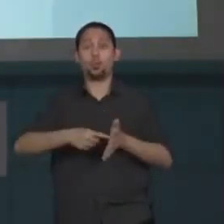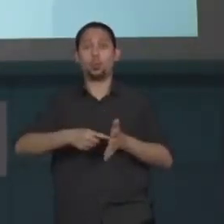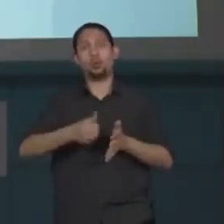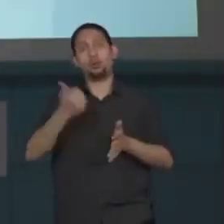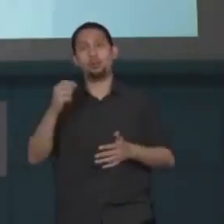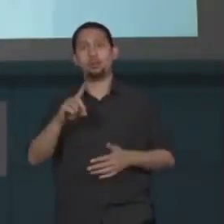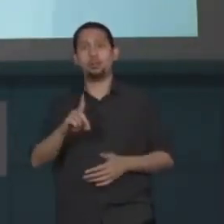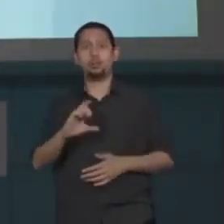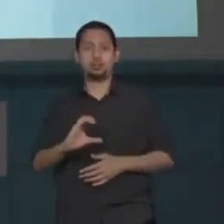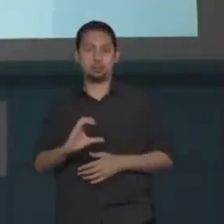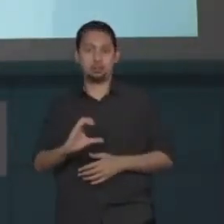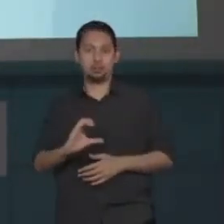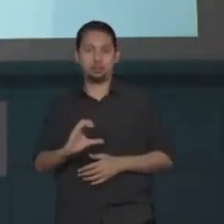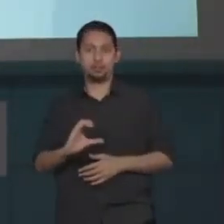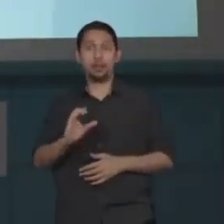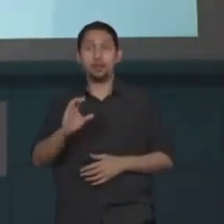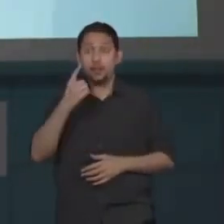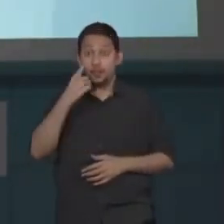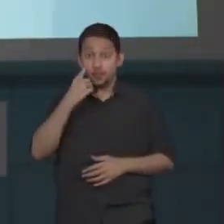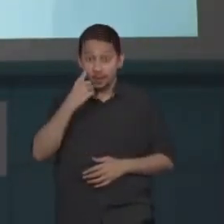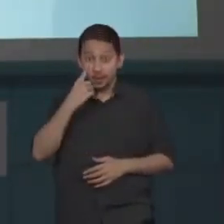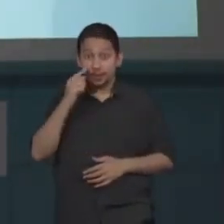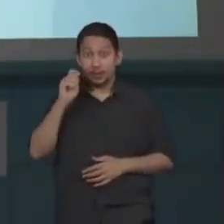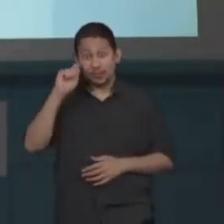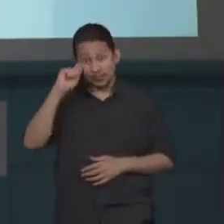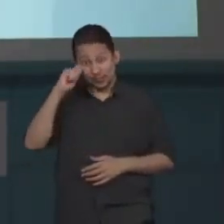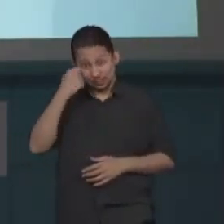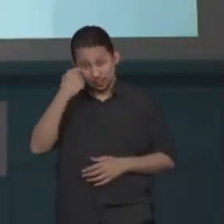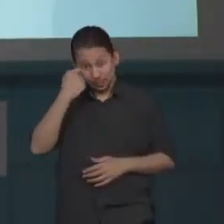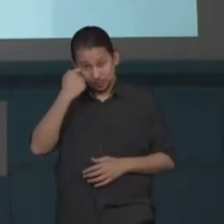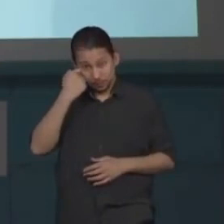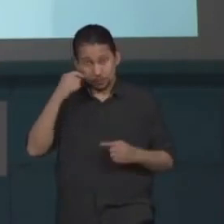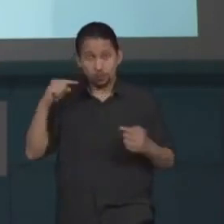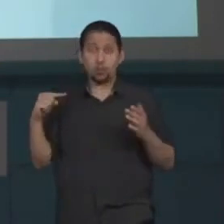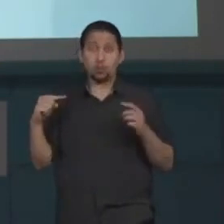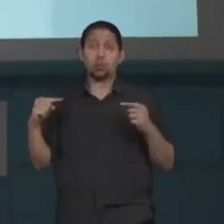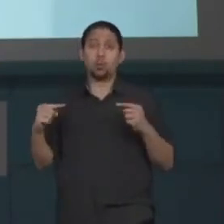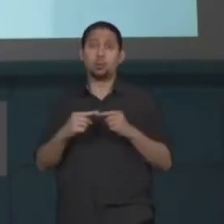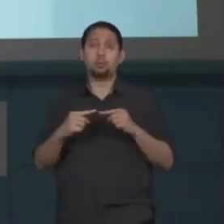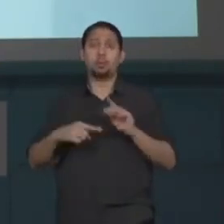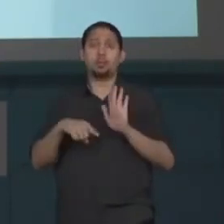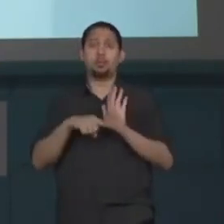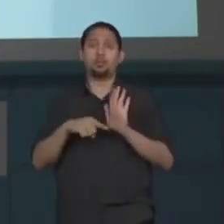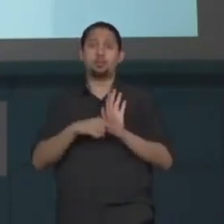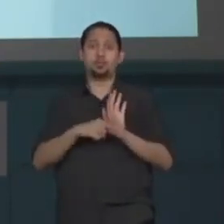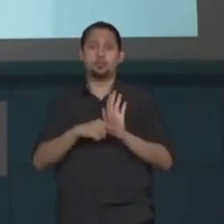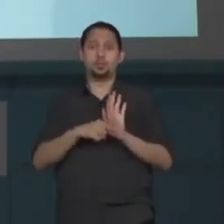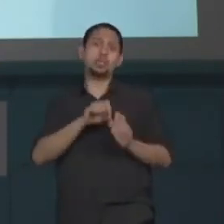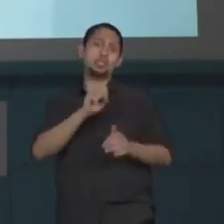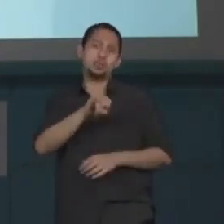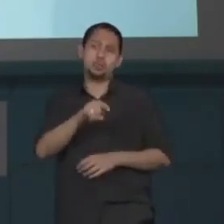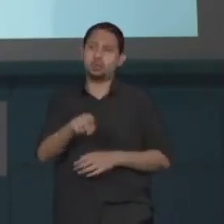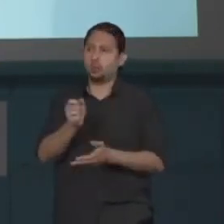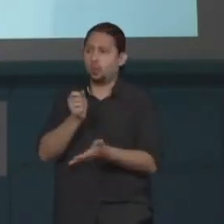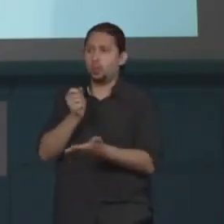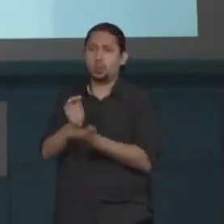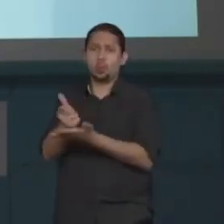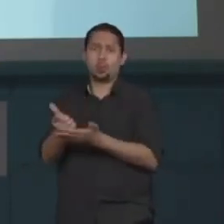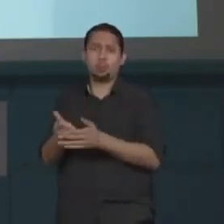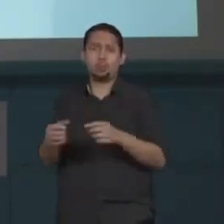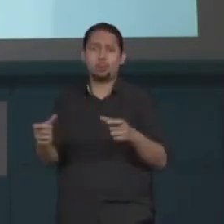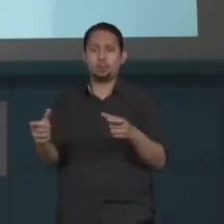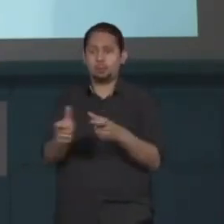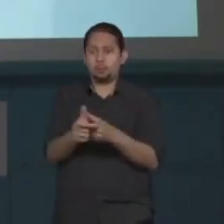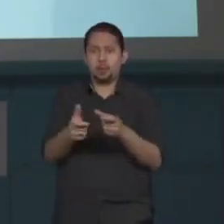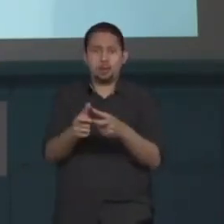ele vai estar com o fio preto. Então, quando você compra algum conector, alguma peça que já